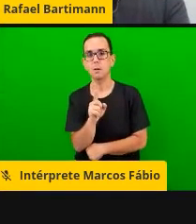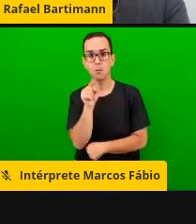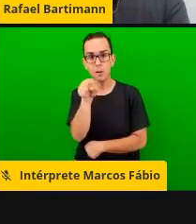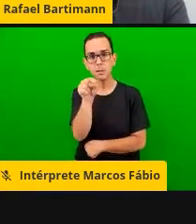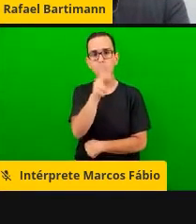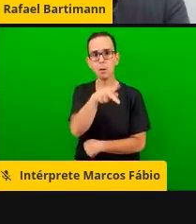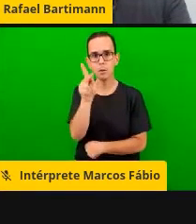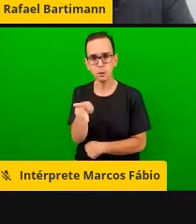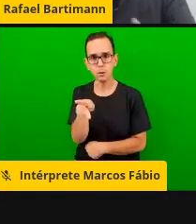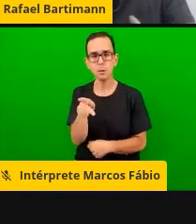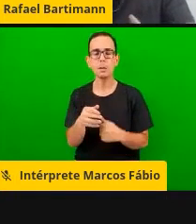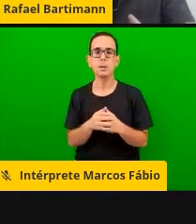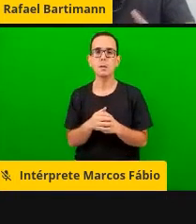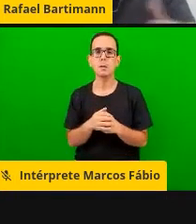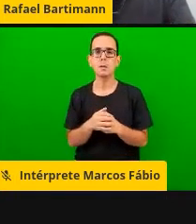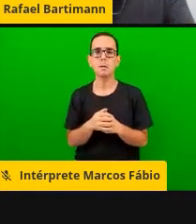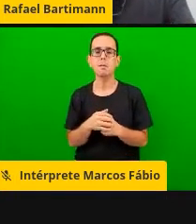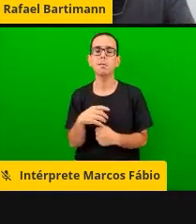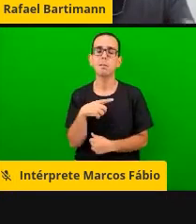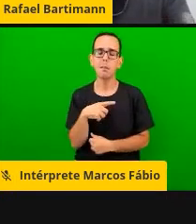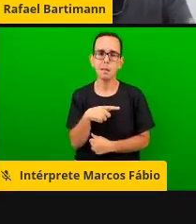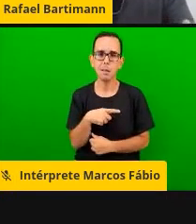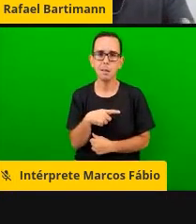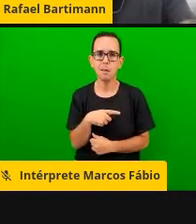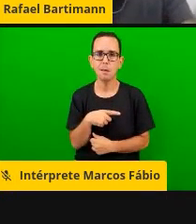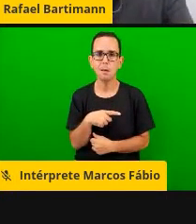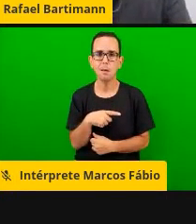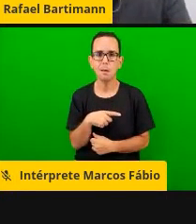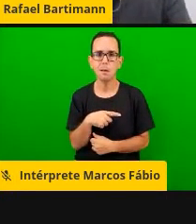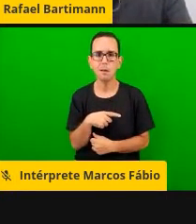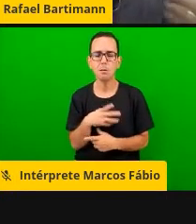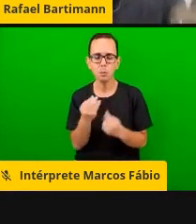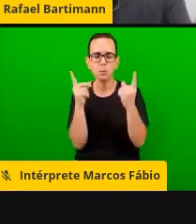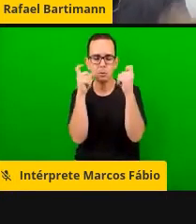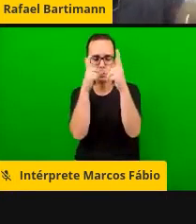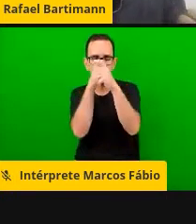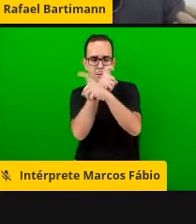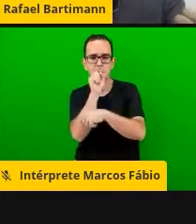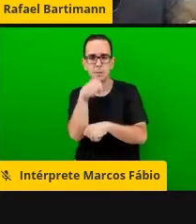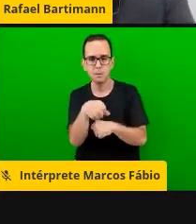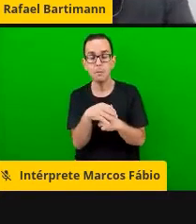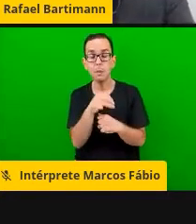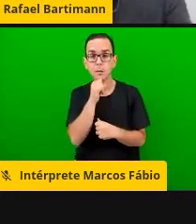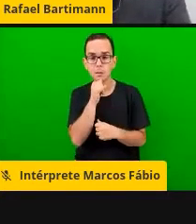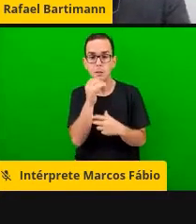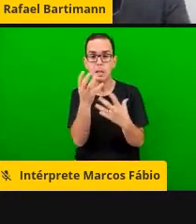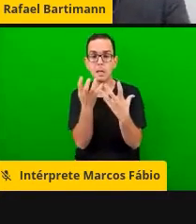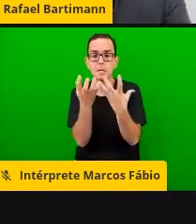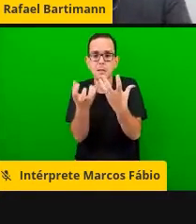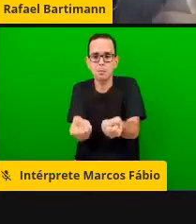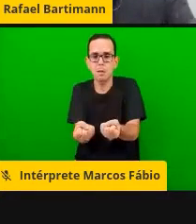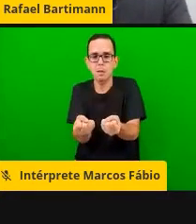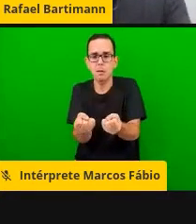professor, tem muitos desafios. Por exemplo, o aluno recebe a informação e